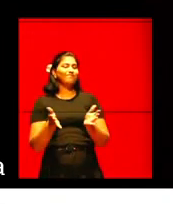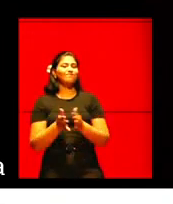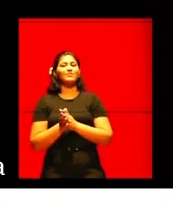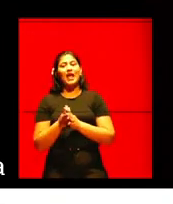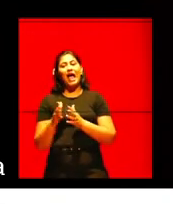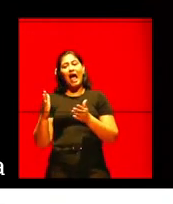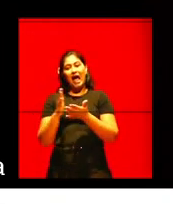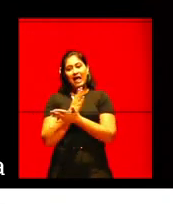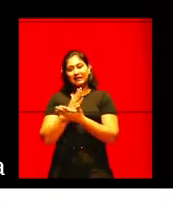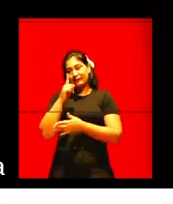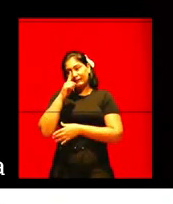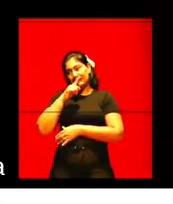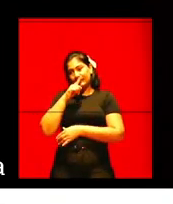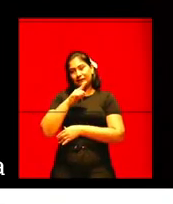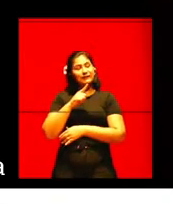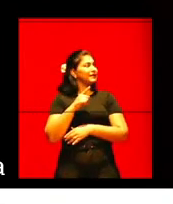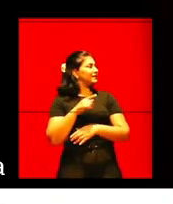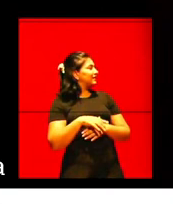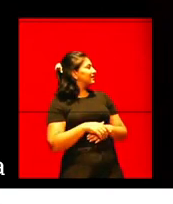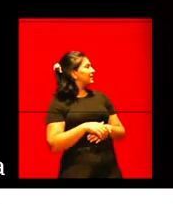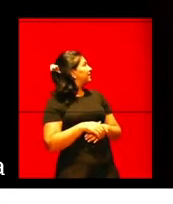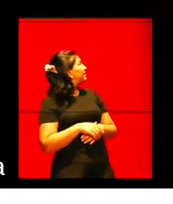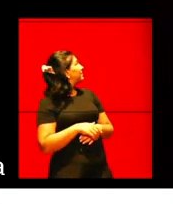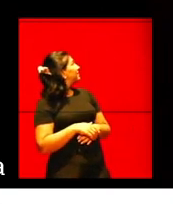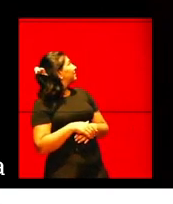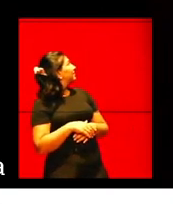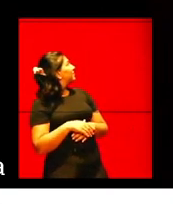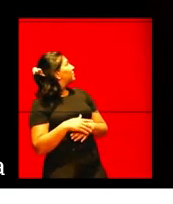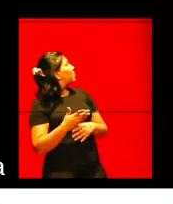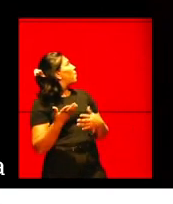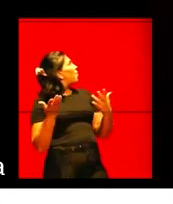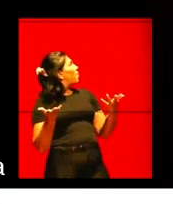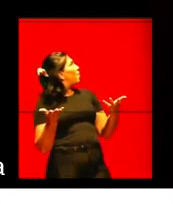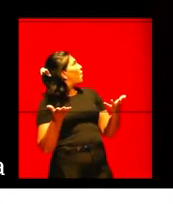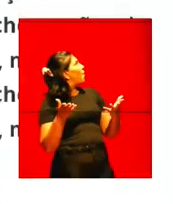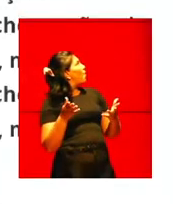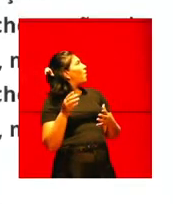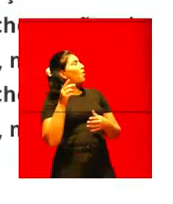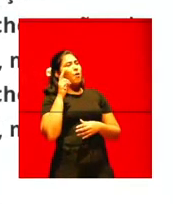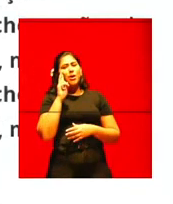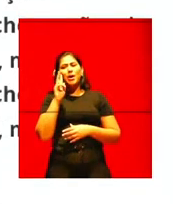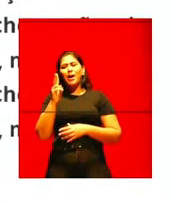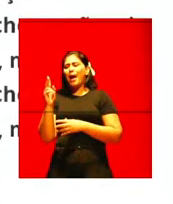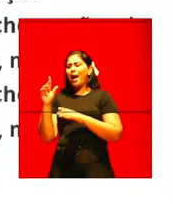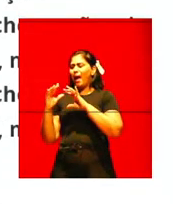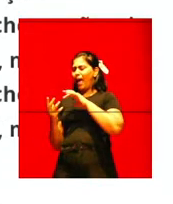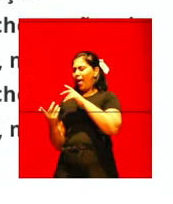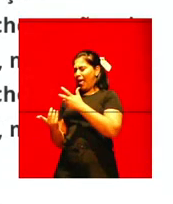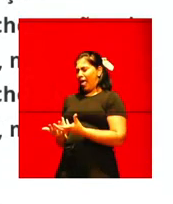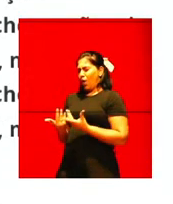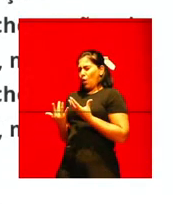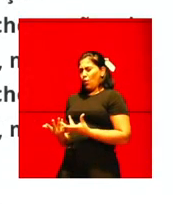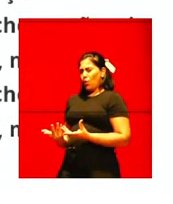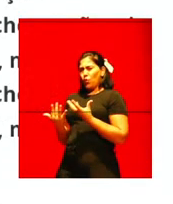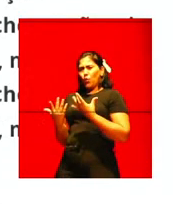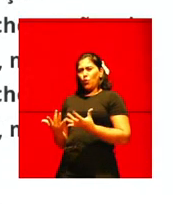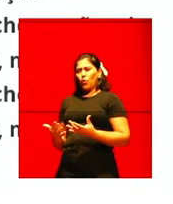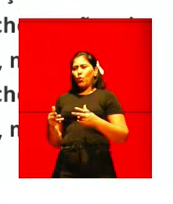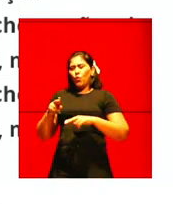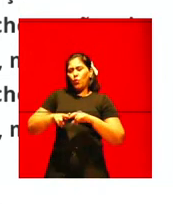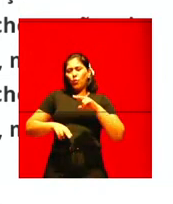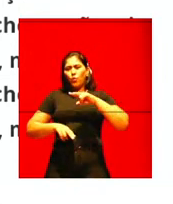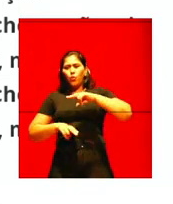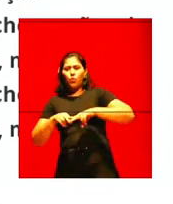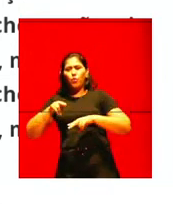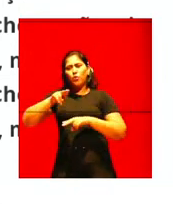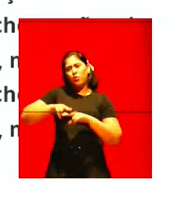Bom. Quando olhei a terra ardendo, qual fogueira de São